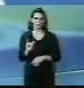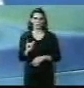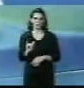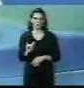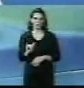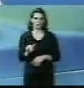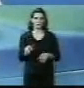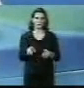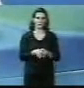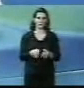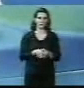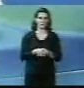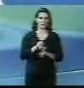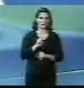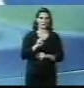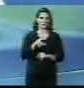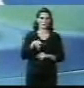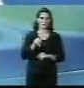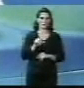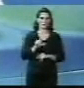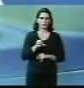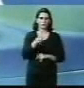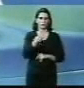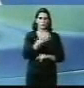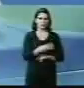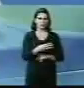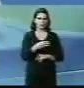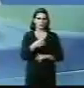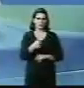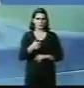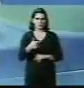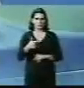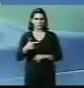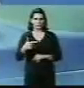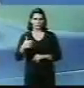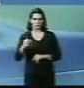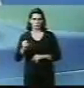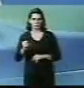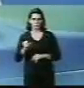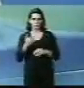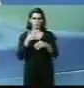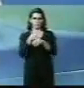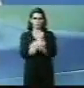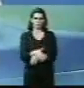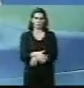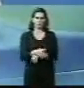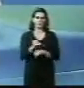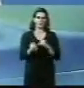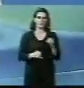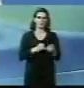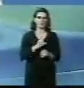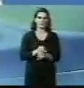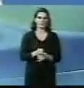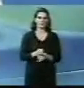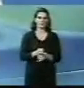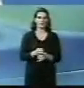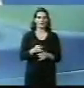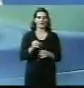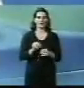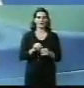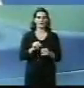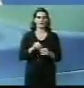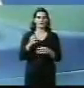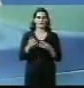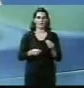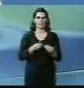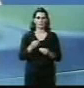Squid, é a 3128. Então, quando ele fizer esse redirecionamento de portas, essa 3128 vai atuar, então,